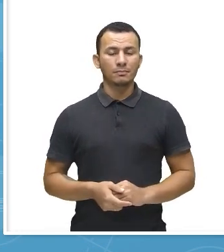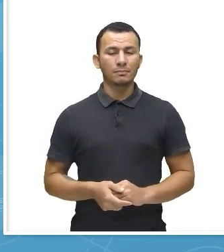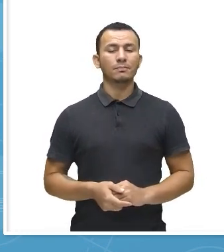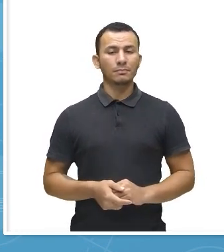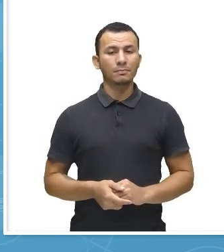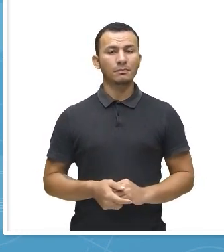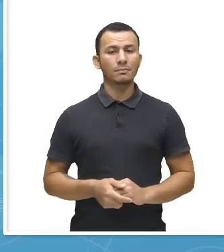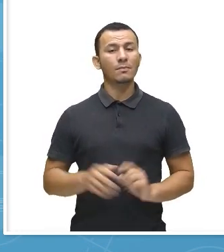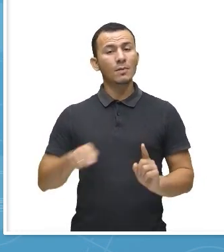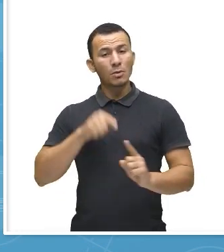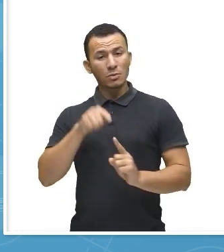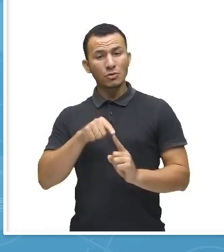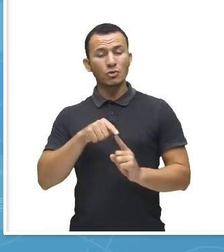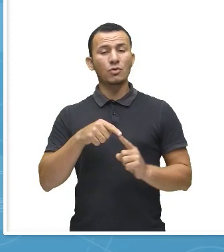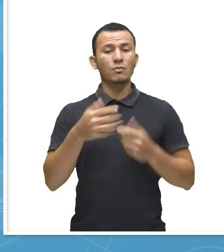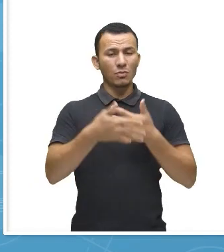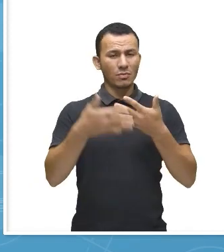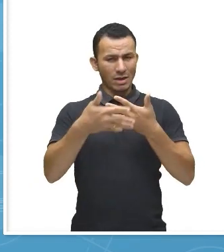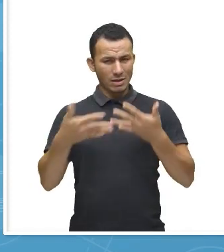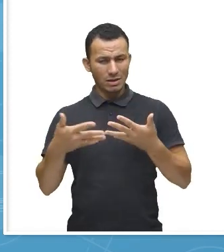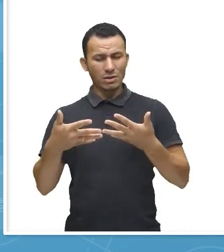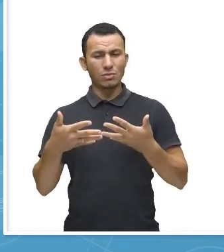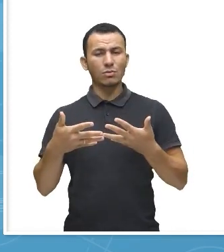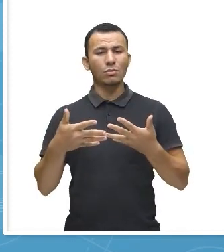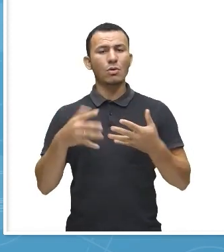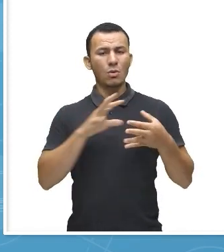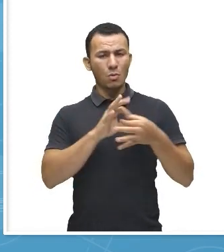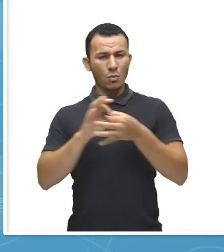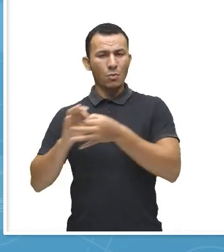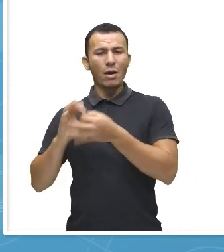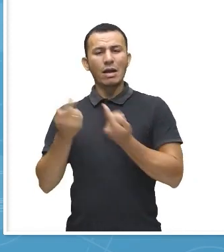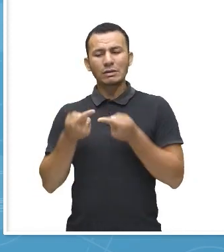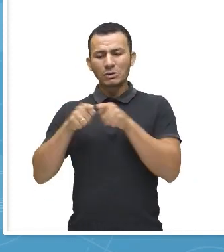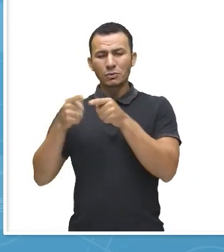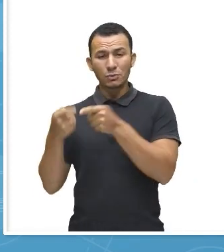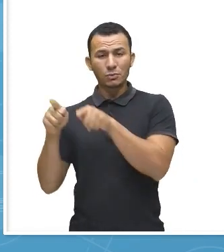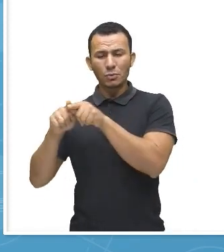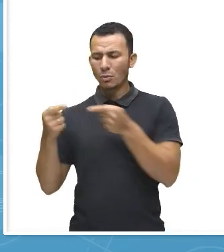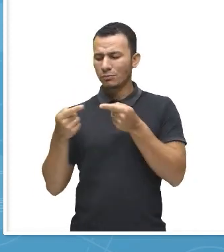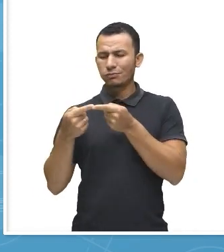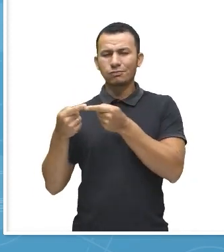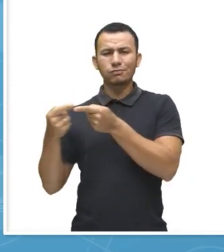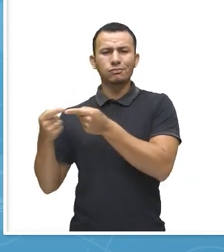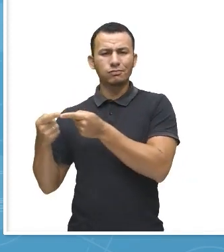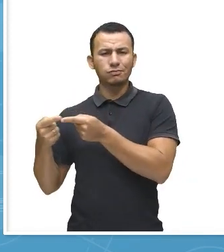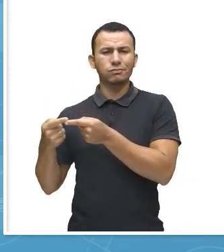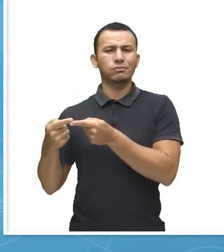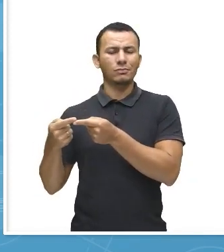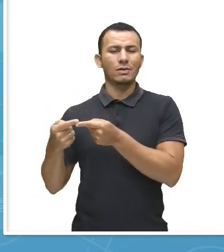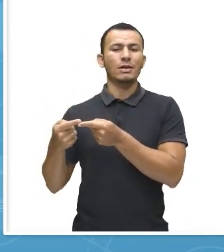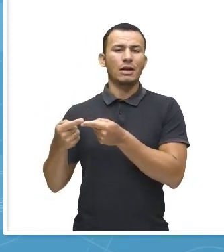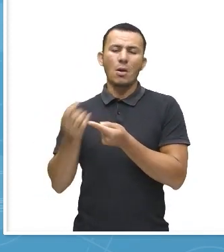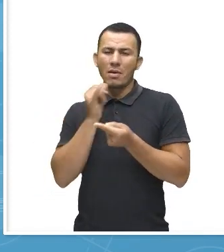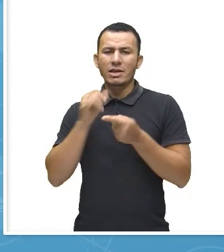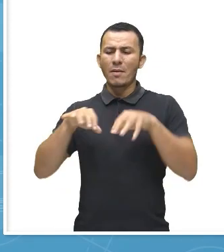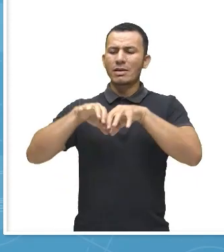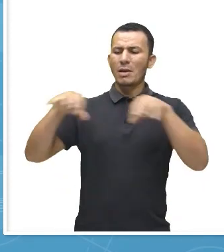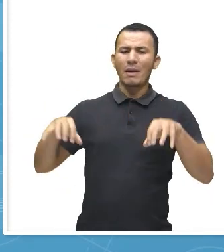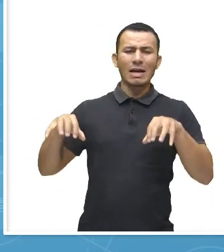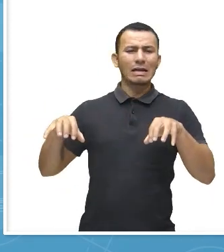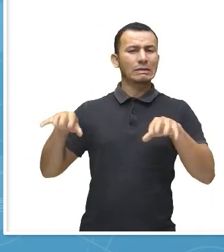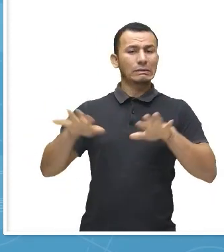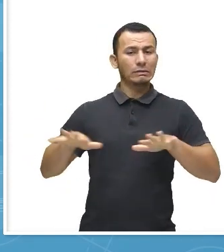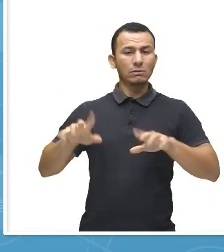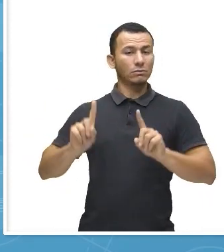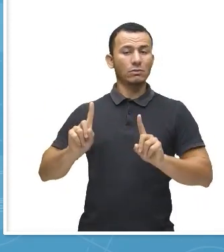é justamente ligar esses tecidos, né? Fazer essa união entre um e outro, para não ficar ali aquele espaço vazio entre um e o outro, a gente vai